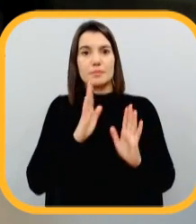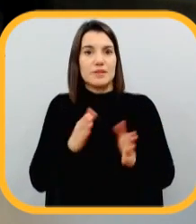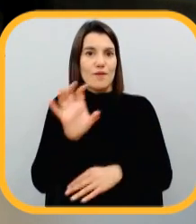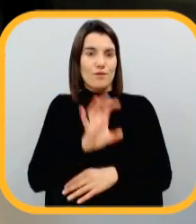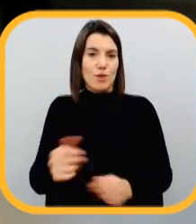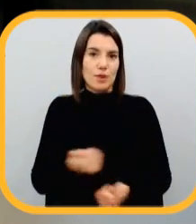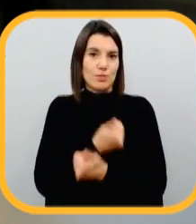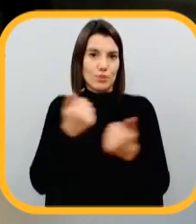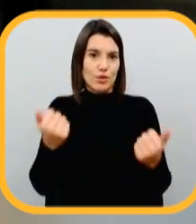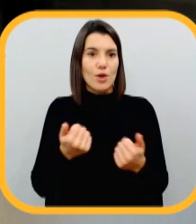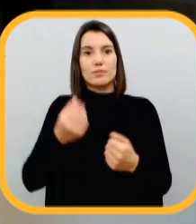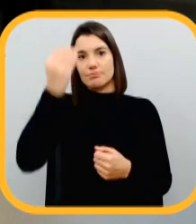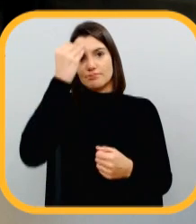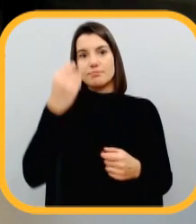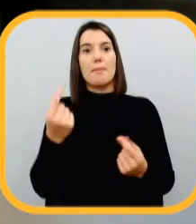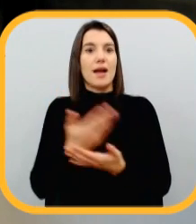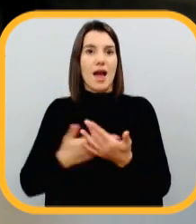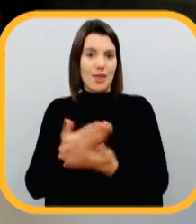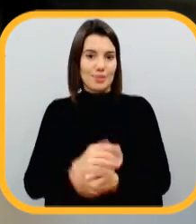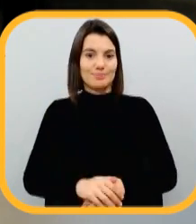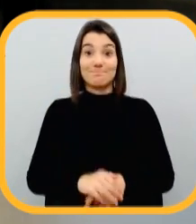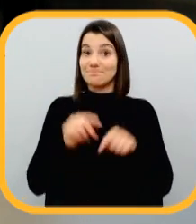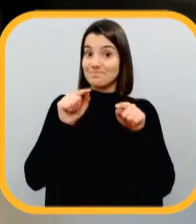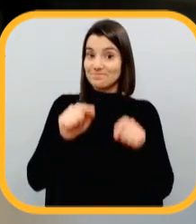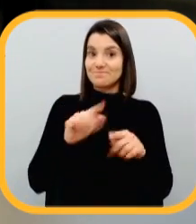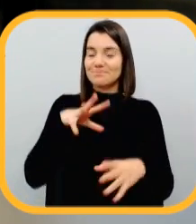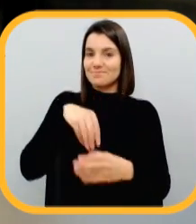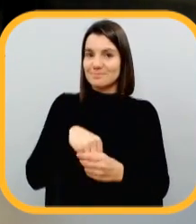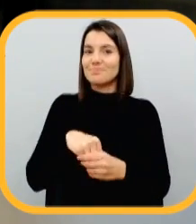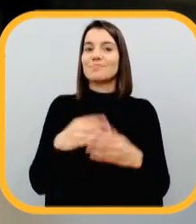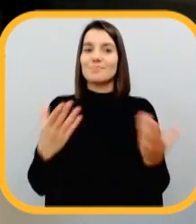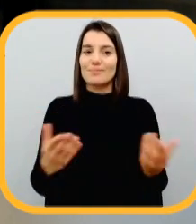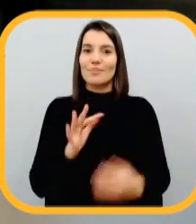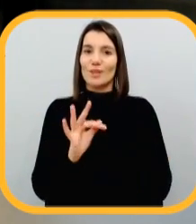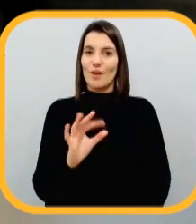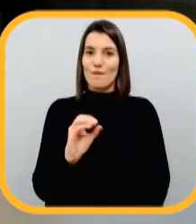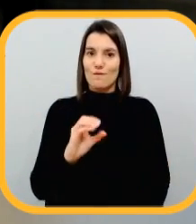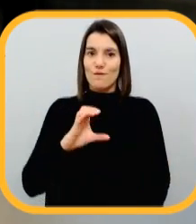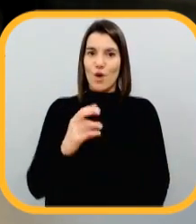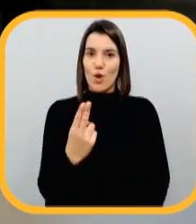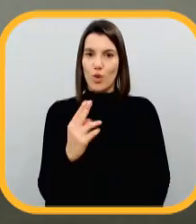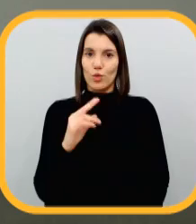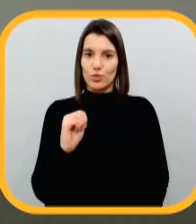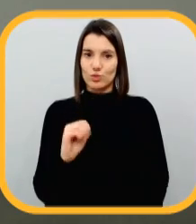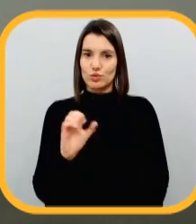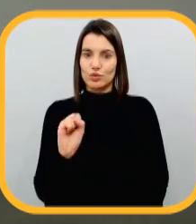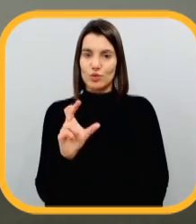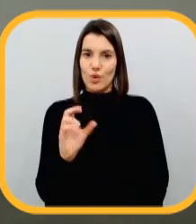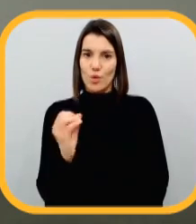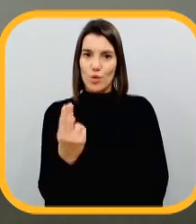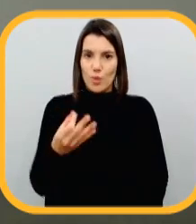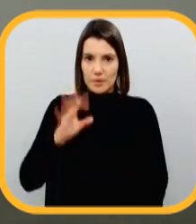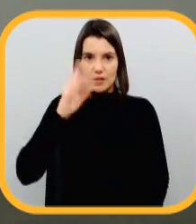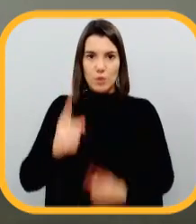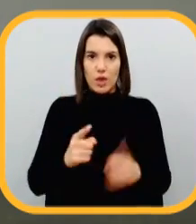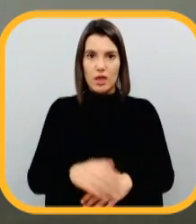trata da melhor forma de se servir o mercado. E é aí que entra o conceito de Focus Group. Sabes o que é? Um Focus Group?